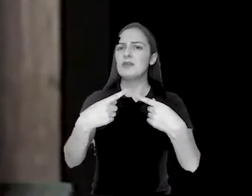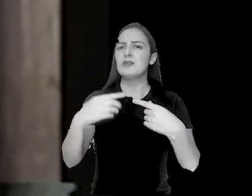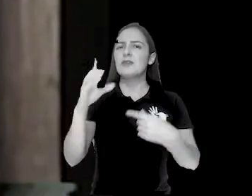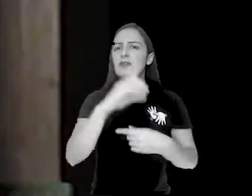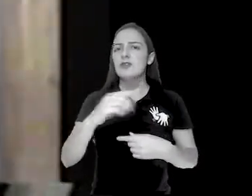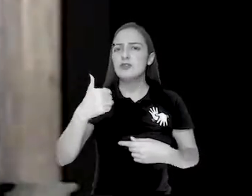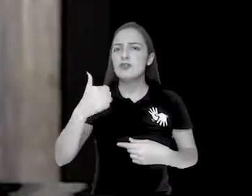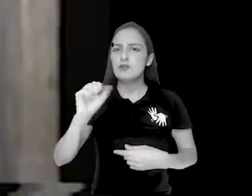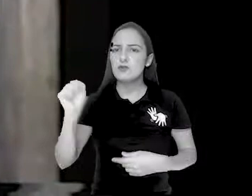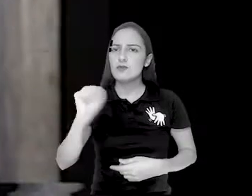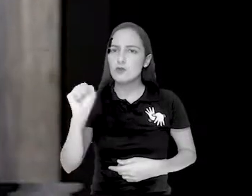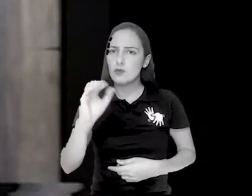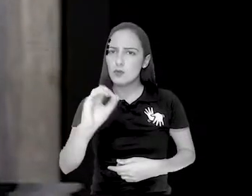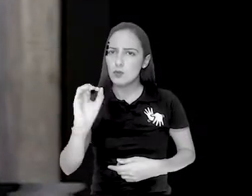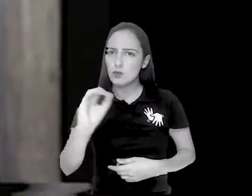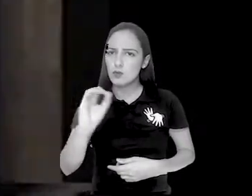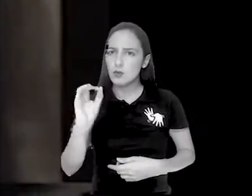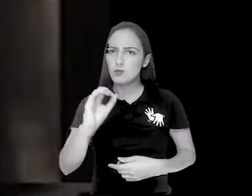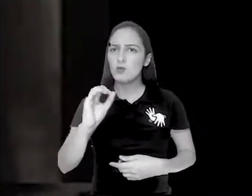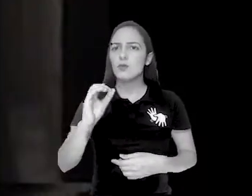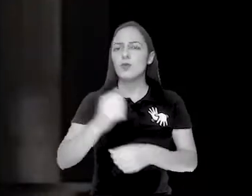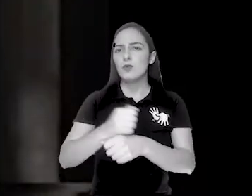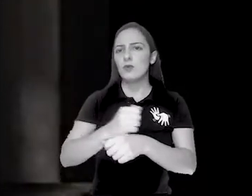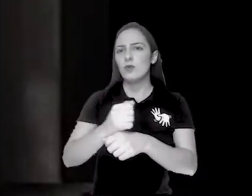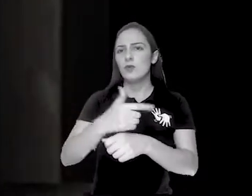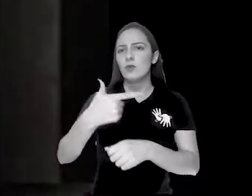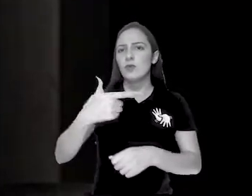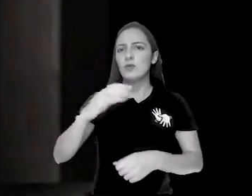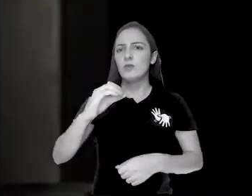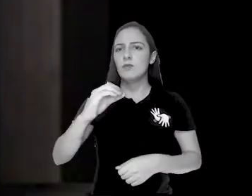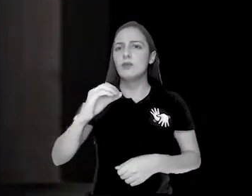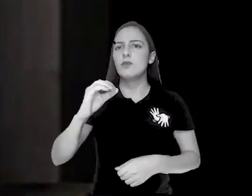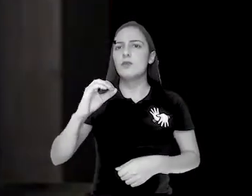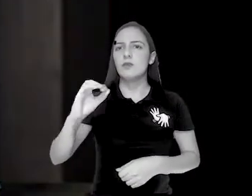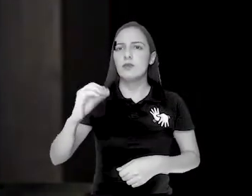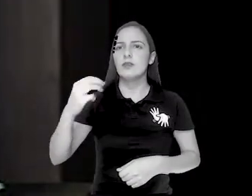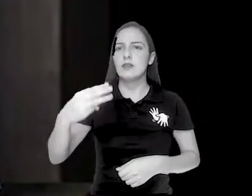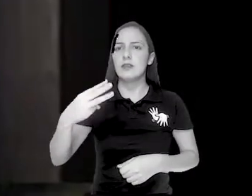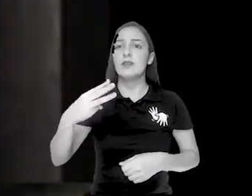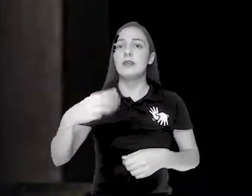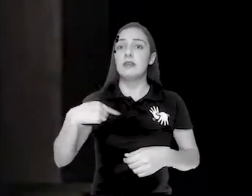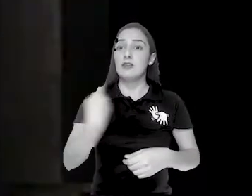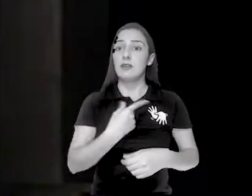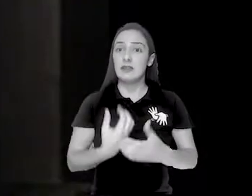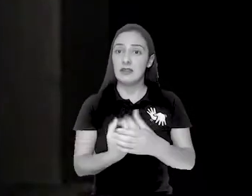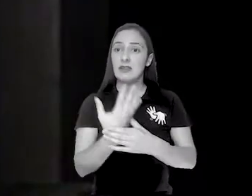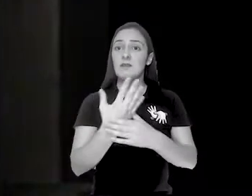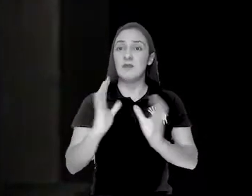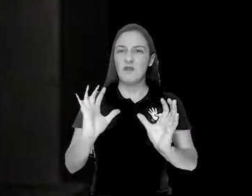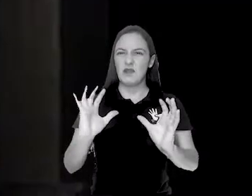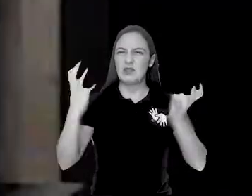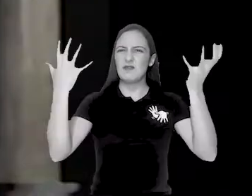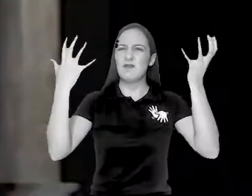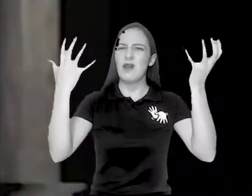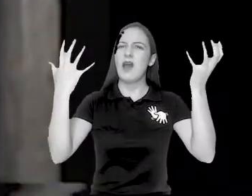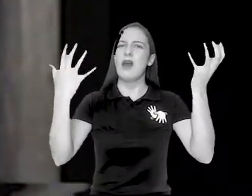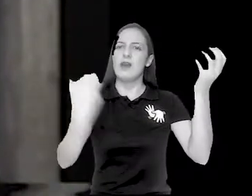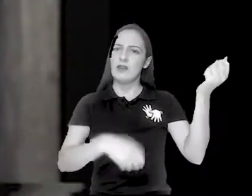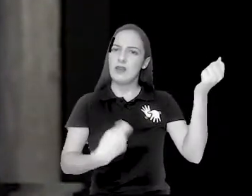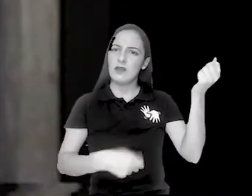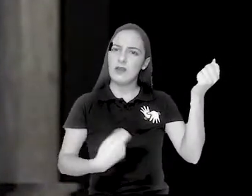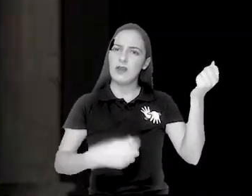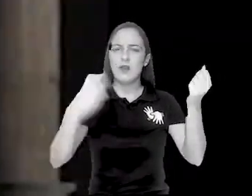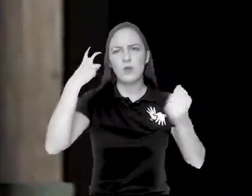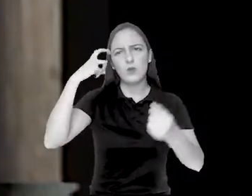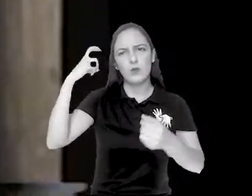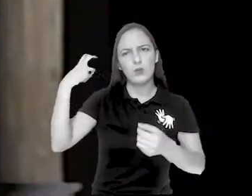18 de outubro de 2003, tivemos início o primeiro Festival de Viola de Pecatuba, aonde levamos a cultura sertaneja, a